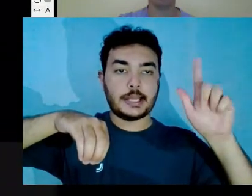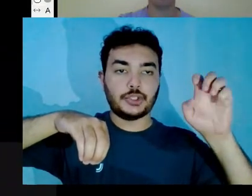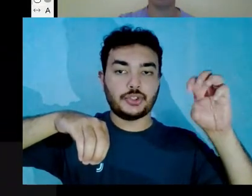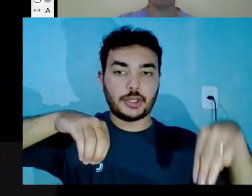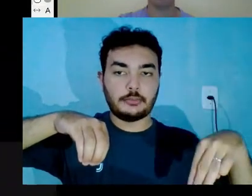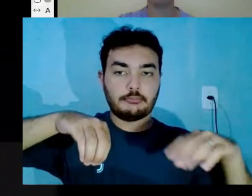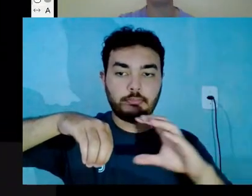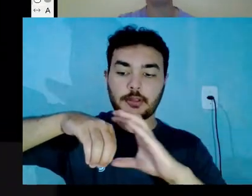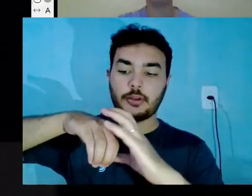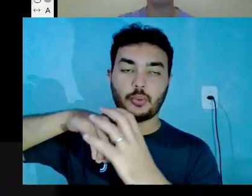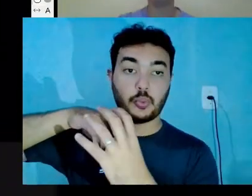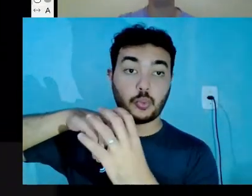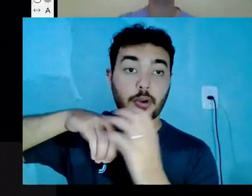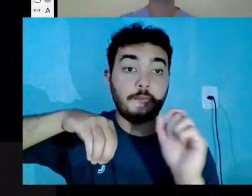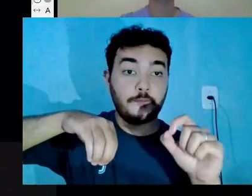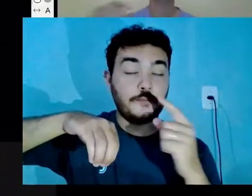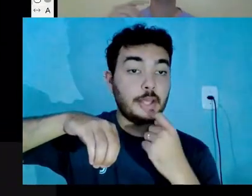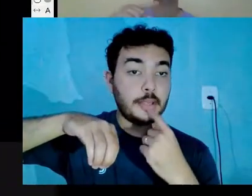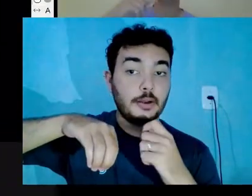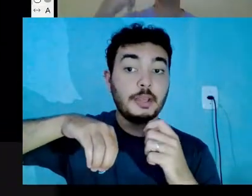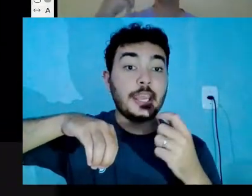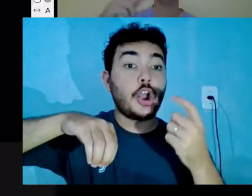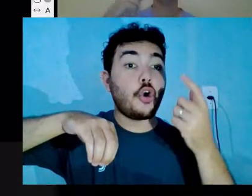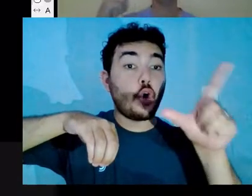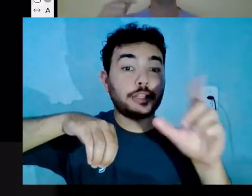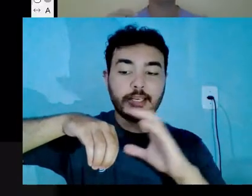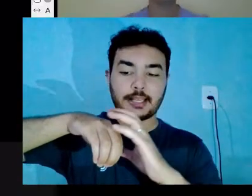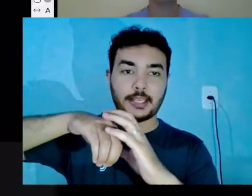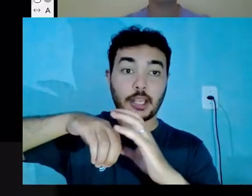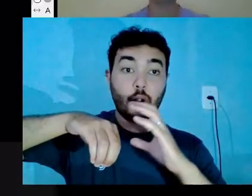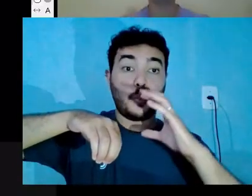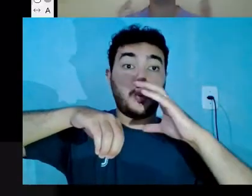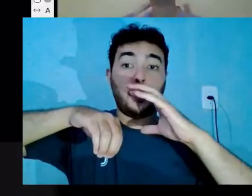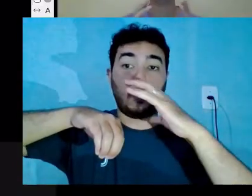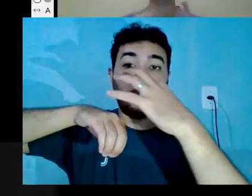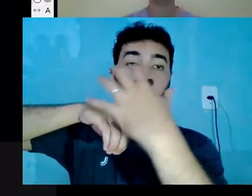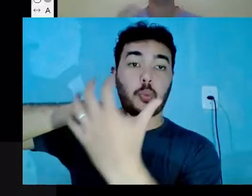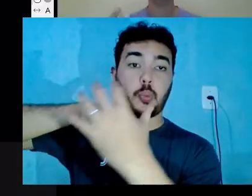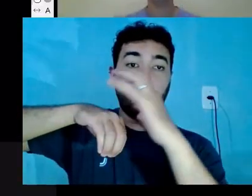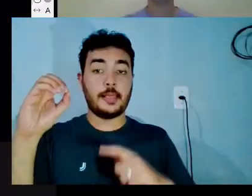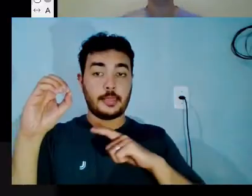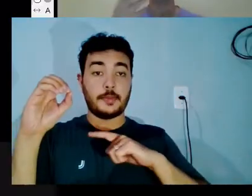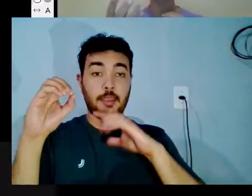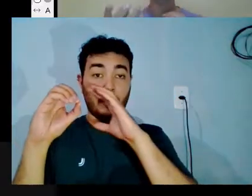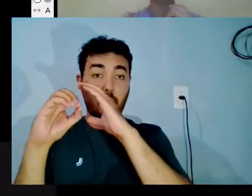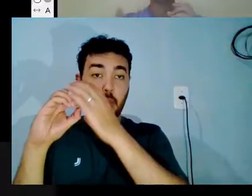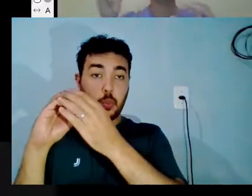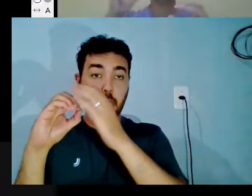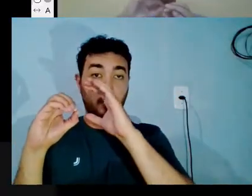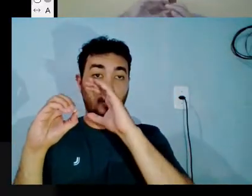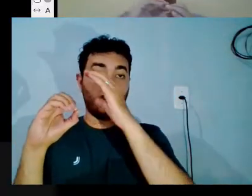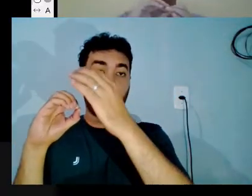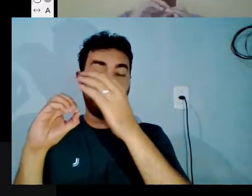é o nível 2, também blindando. Então, a gente tem o nível 1 e o nível 2 fazendo uma espécie de blindagem, ou seja,